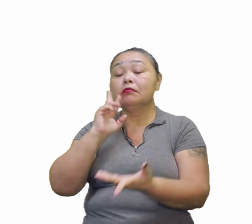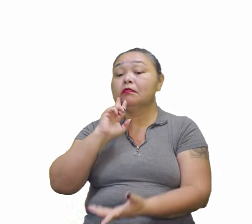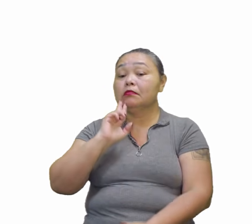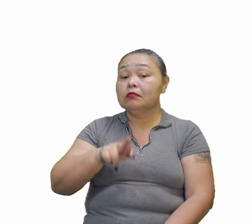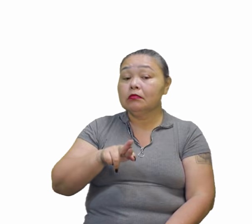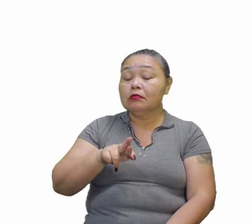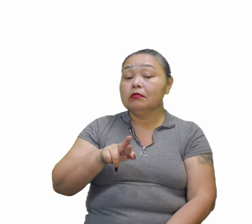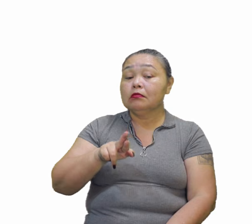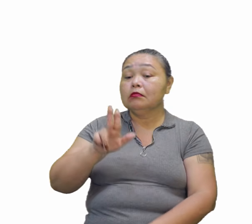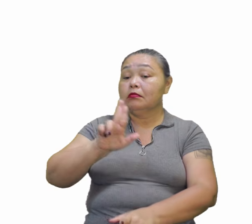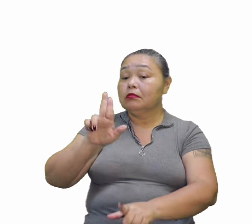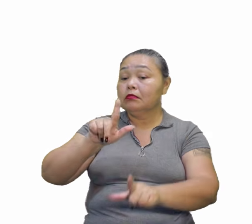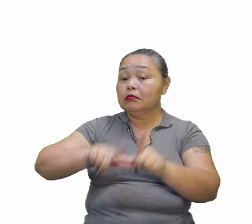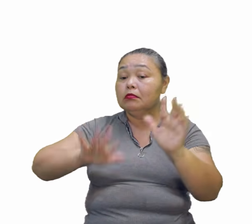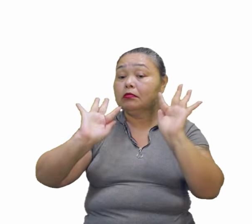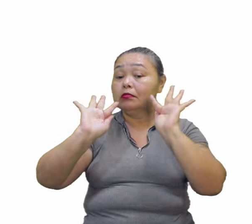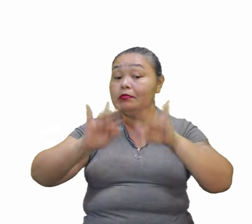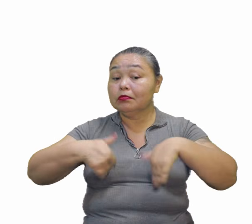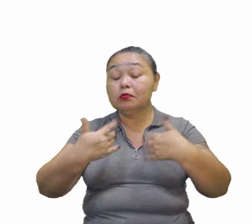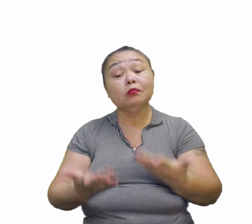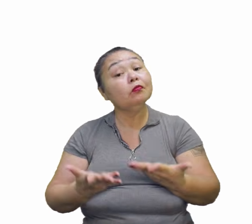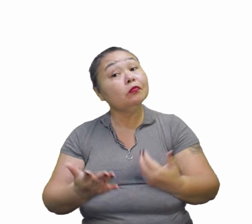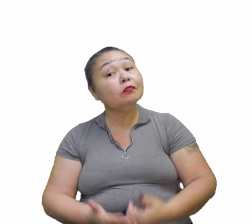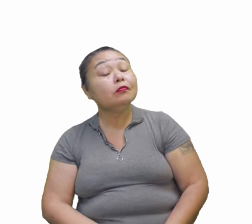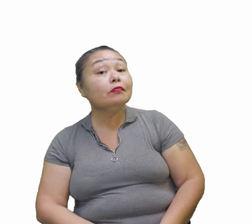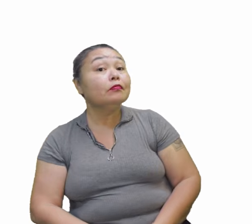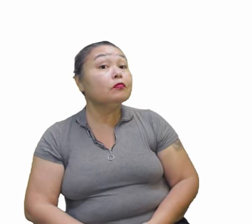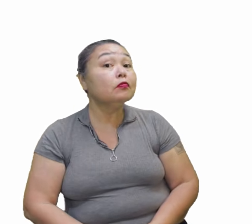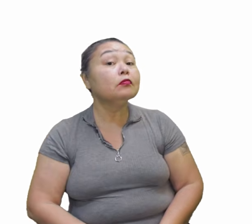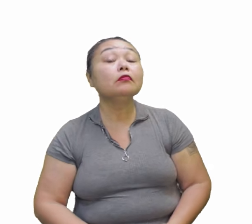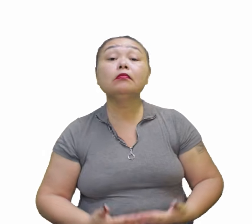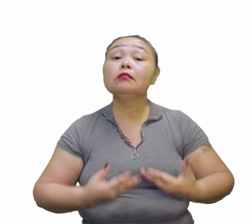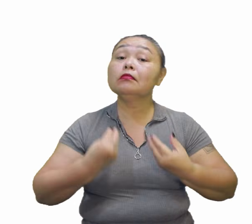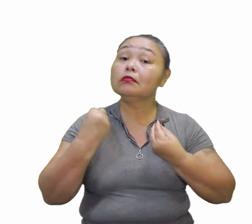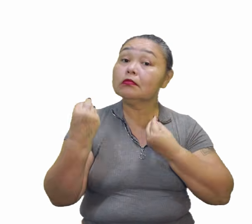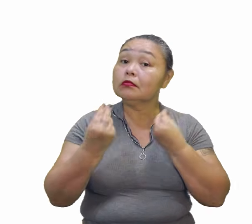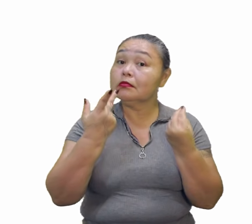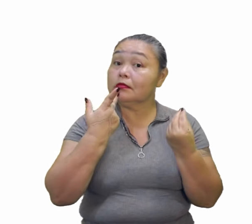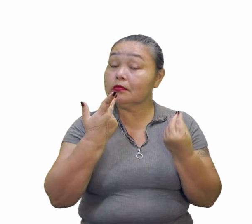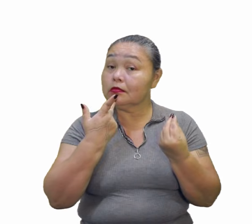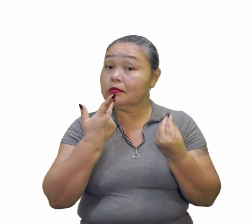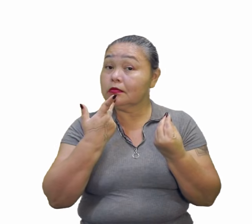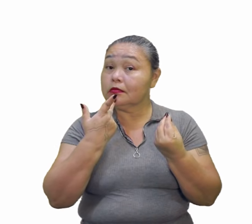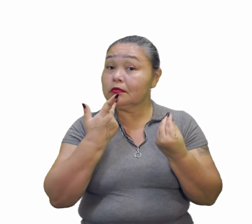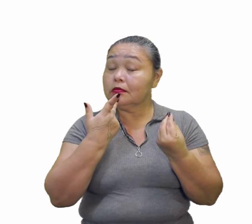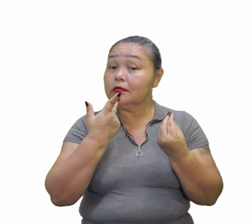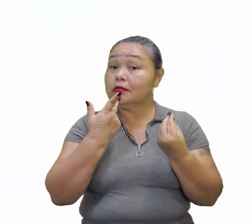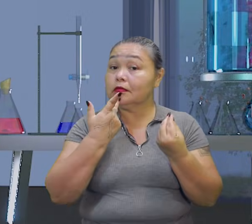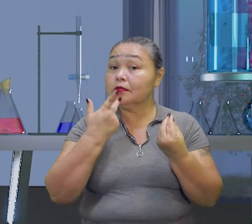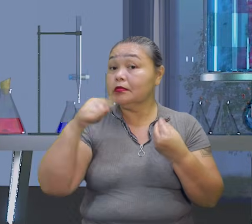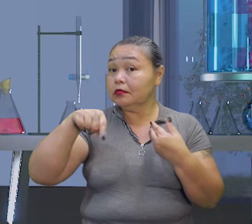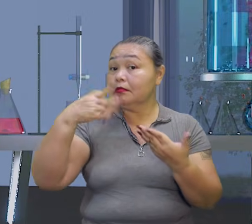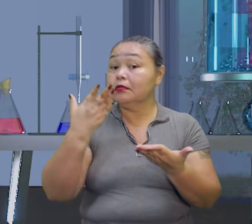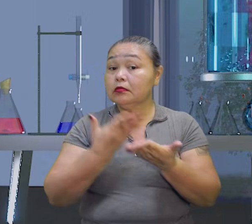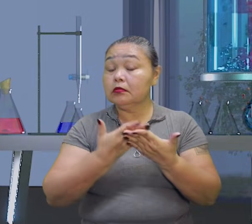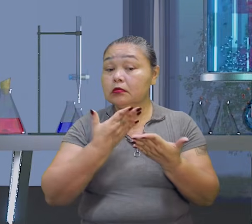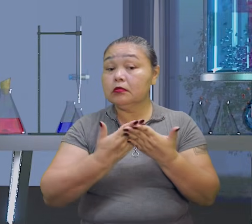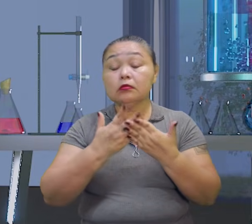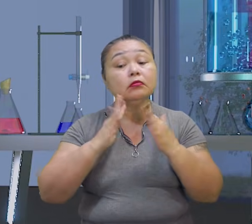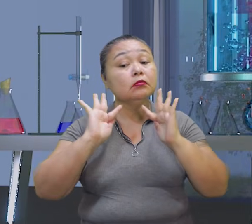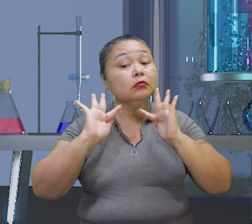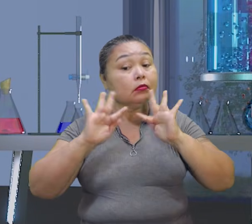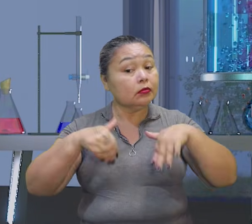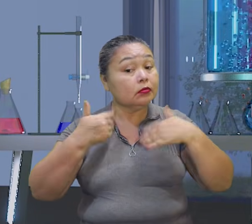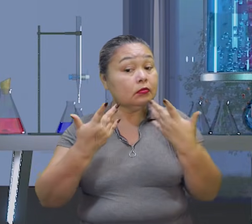chegar na nomenclatura final. Então, como eu já falei, viu, galerinha? Essa aula a gente está